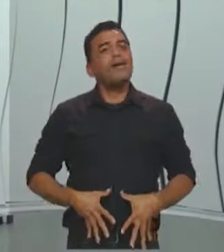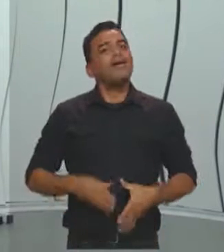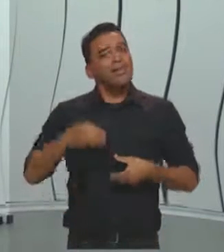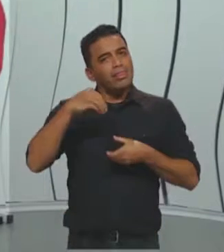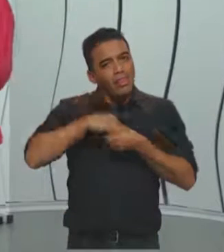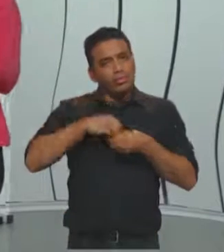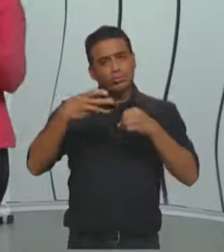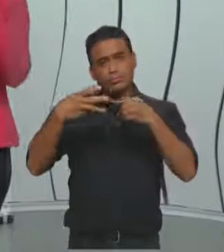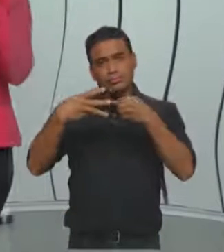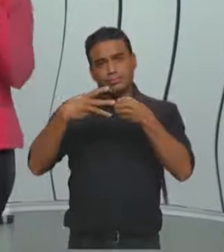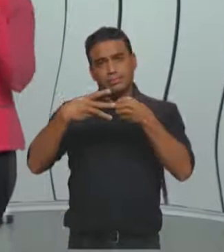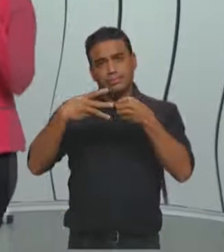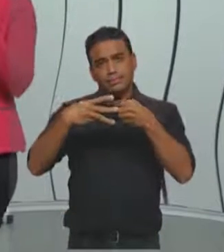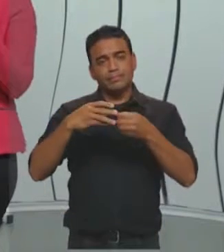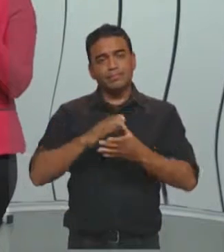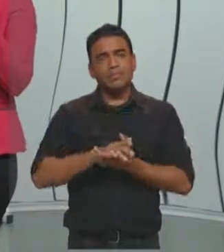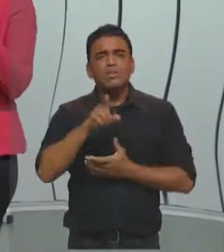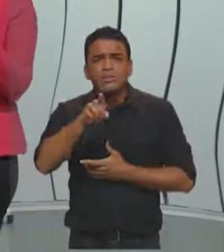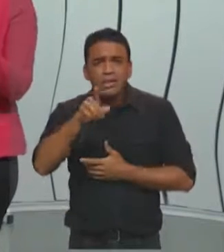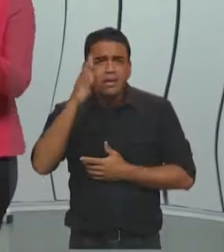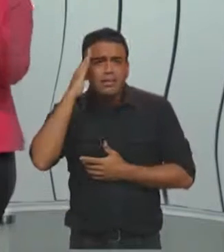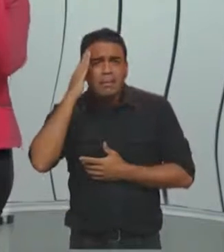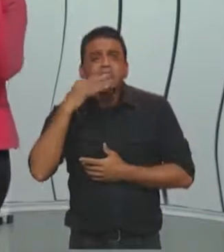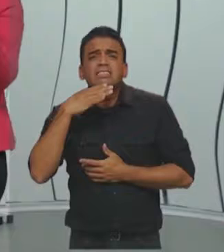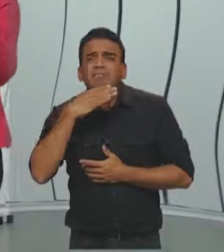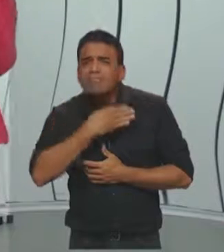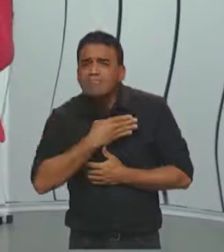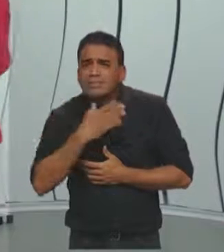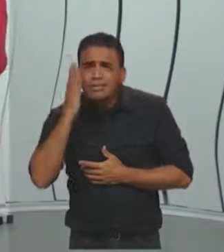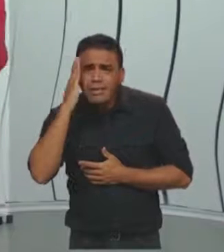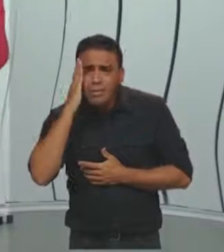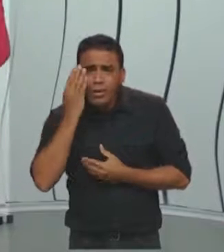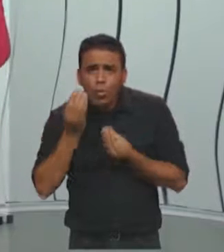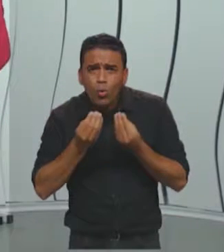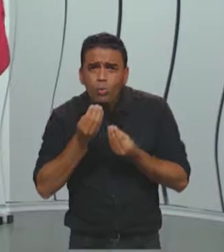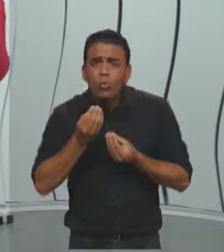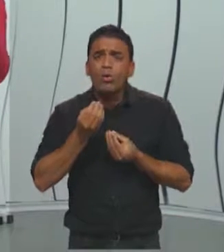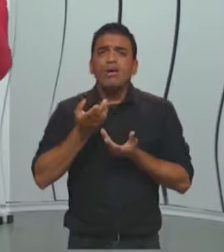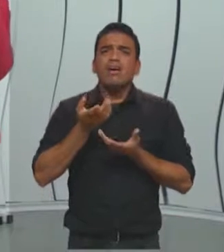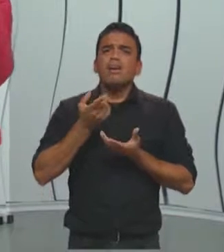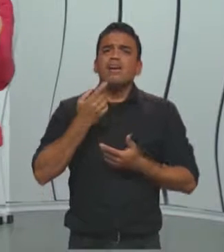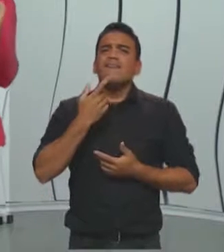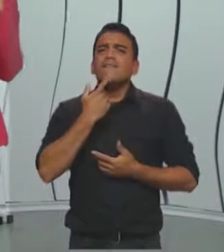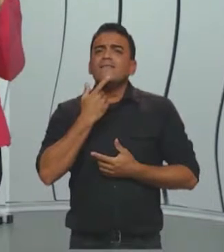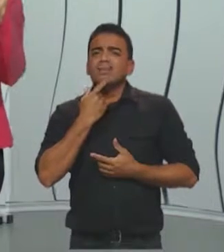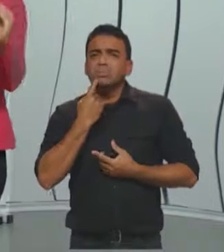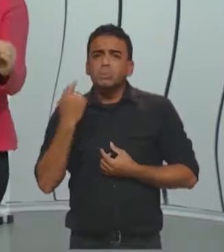células. Então, para você perceber como que o sangue ele é